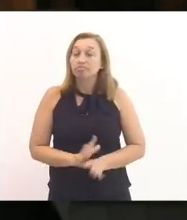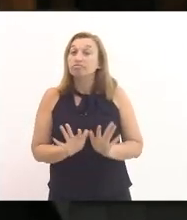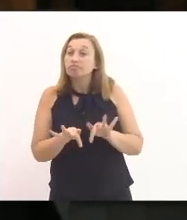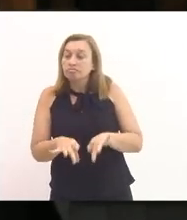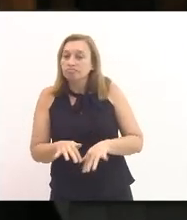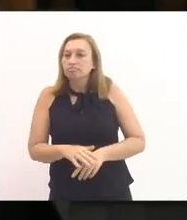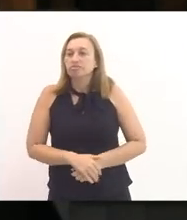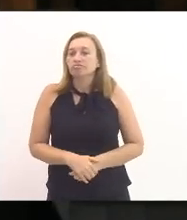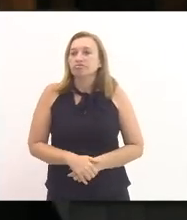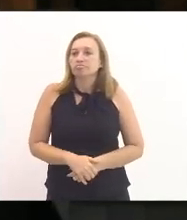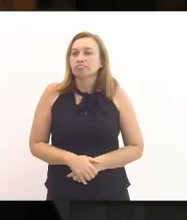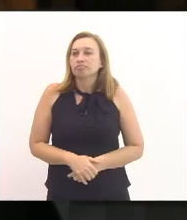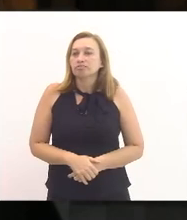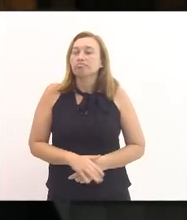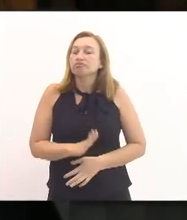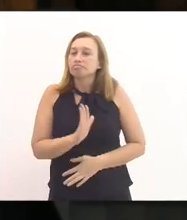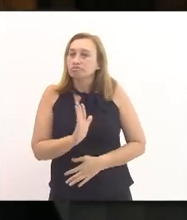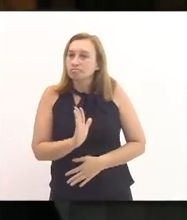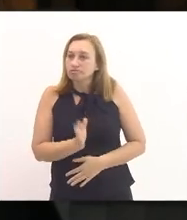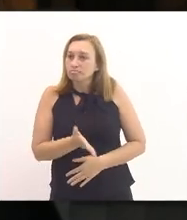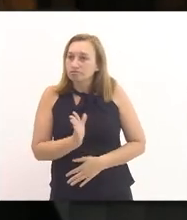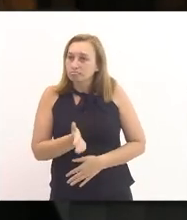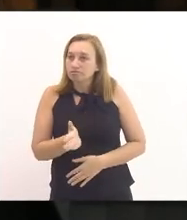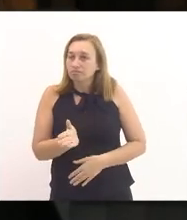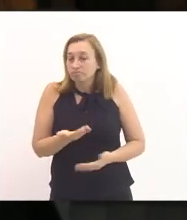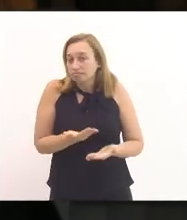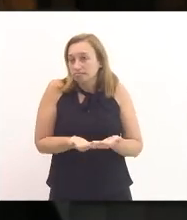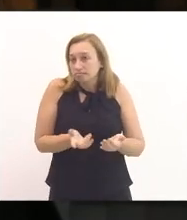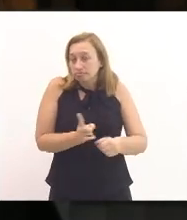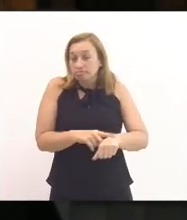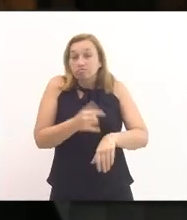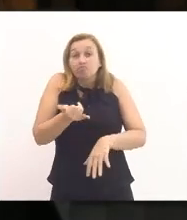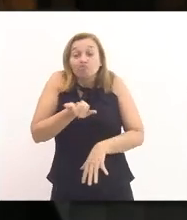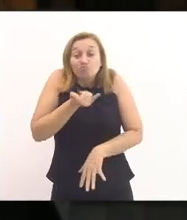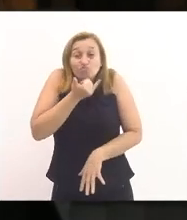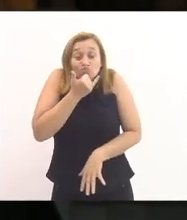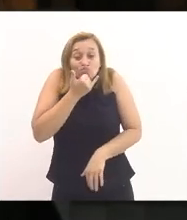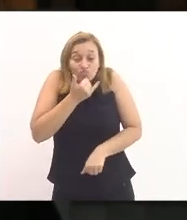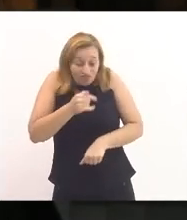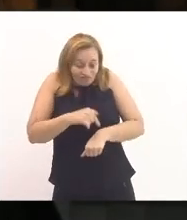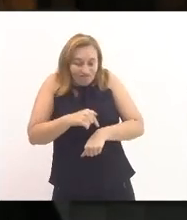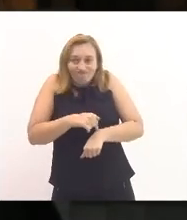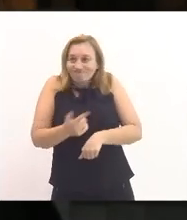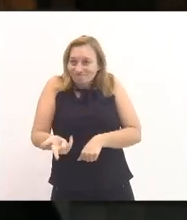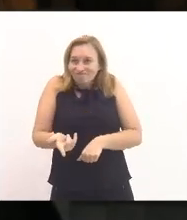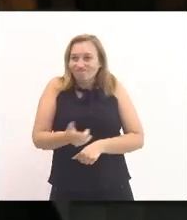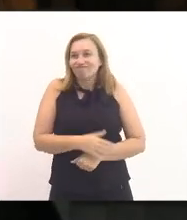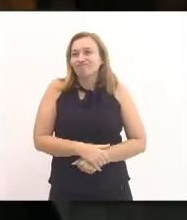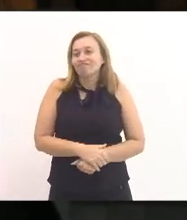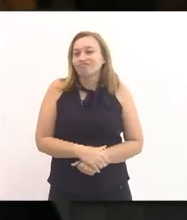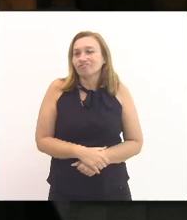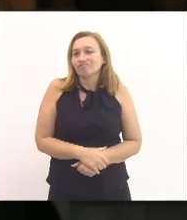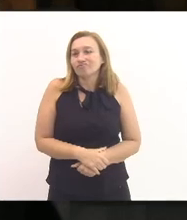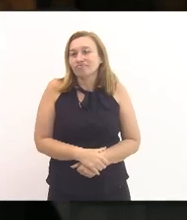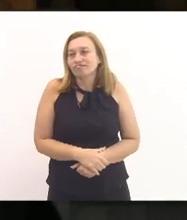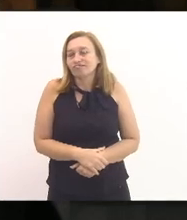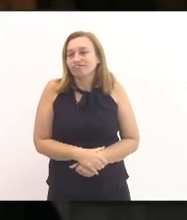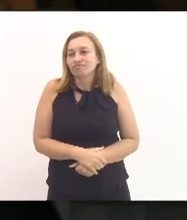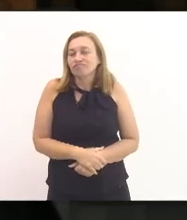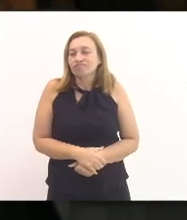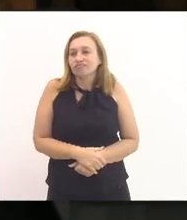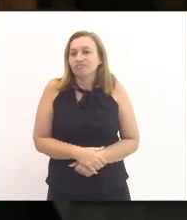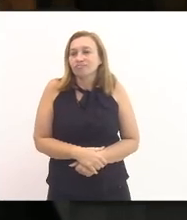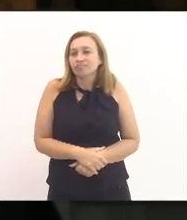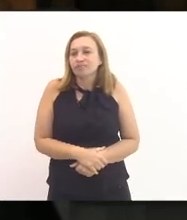finalmente é eu já passei do tempo peço desculpas aqui pela rua o tecido um pouco